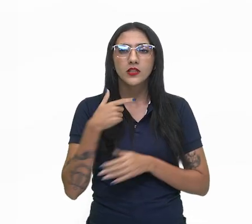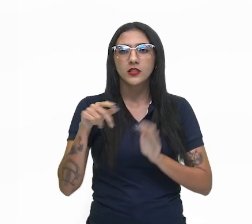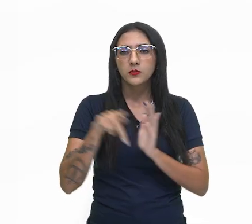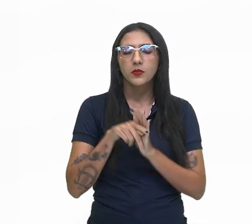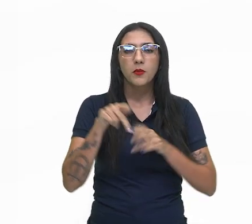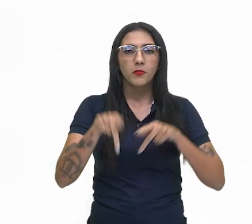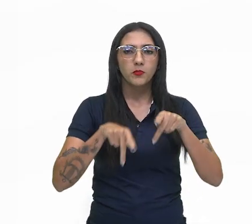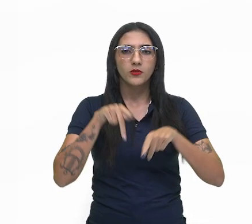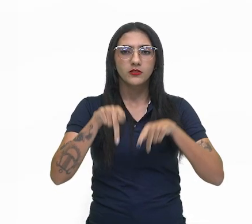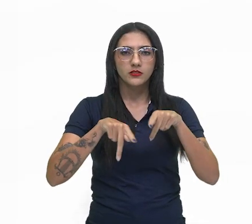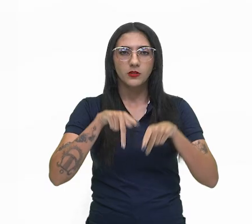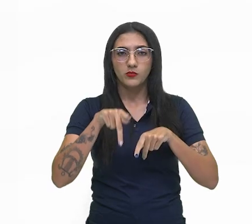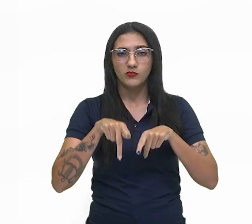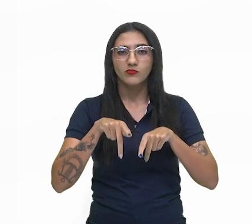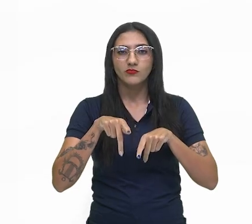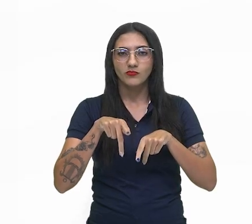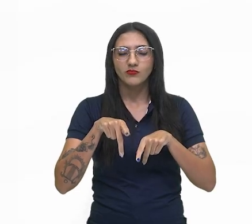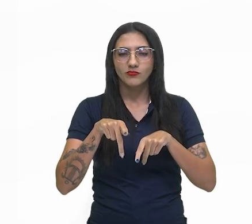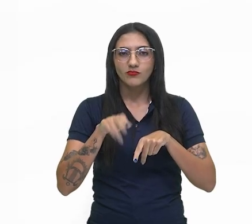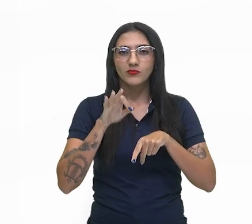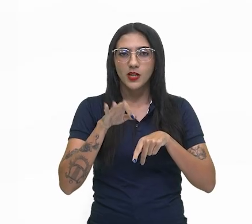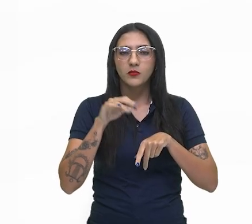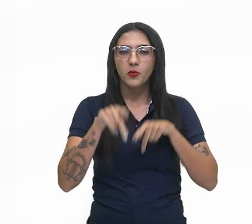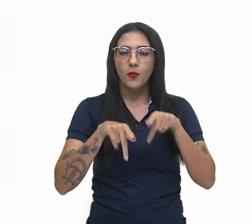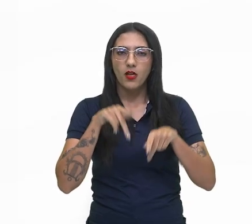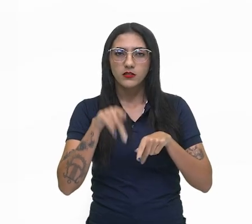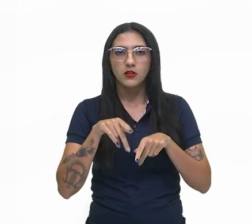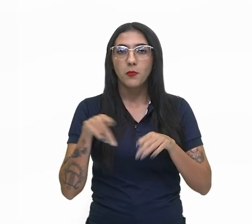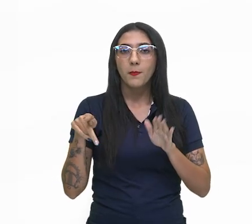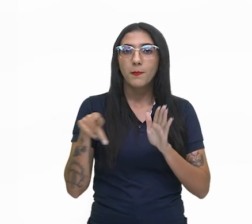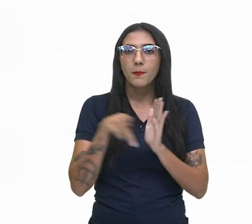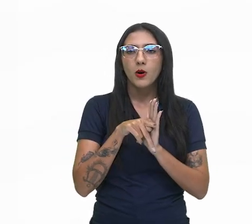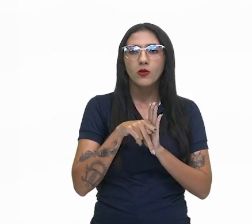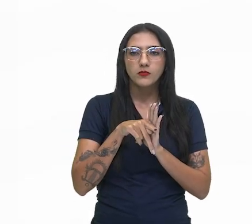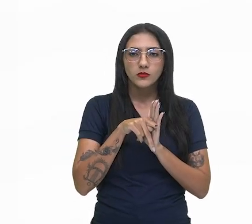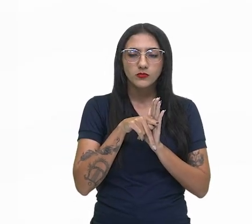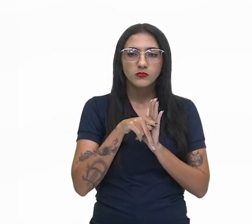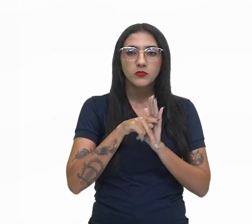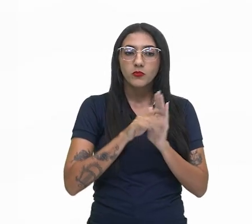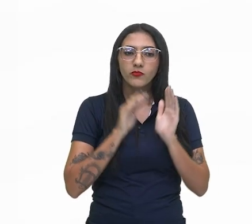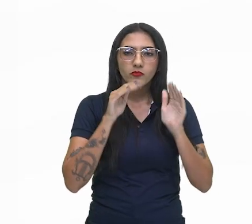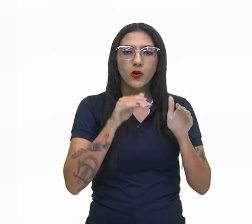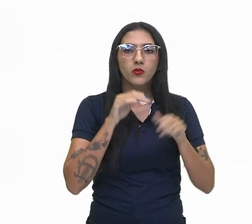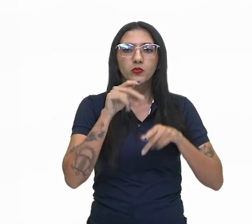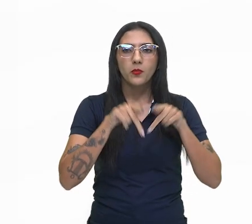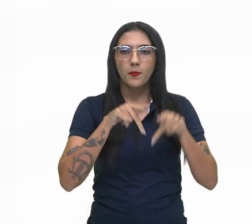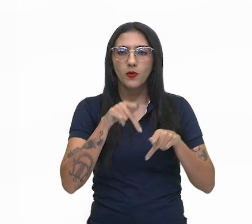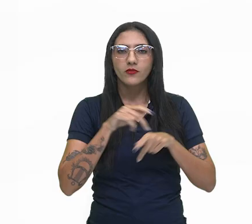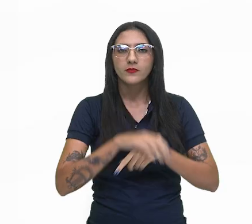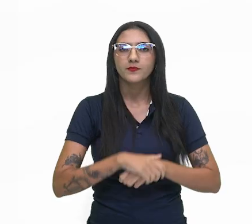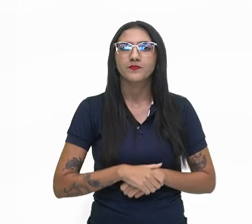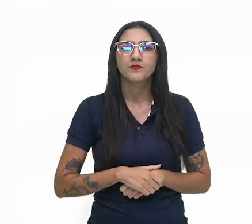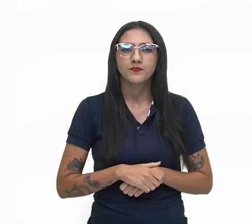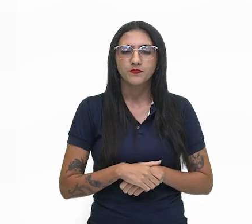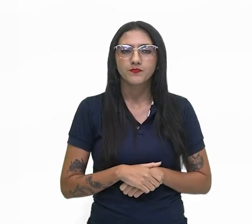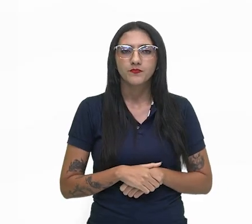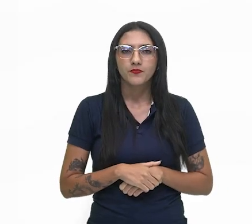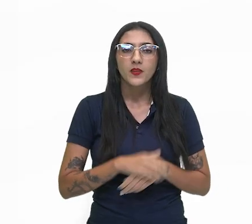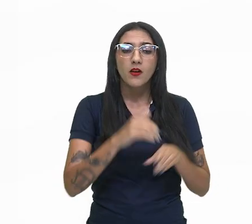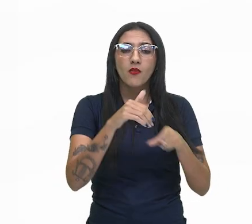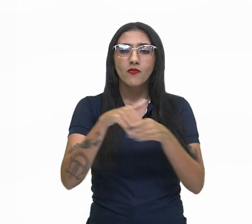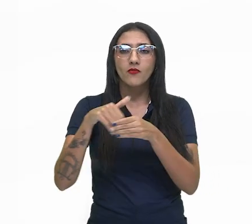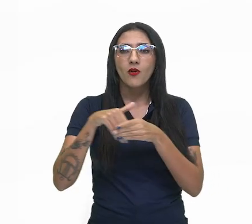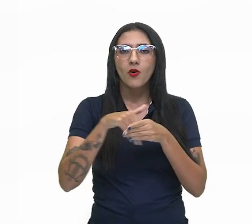vontade popular, tá? Do, pelo e para o povo. No processo